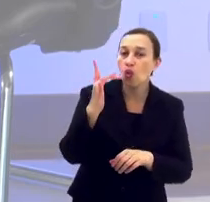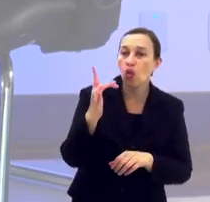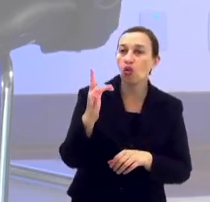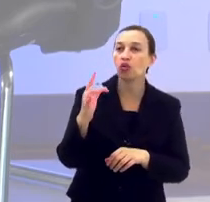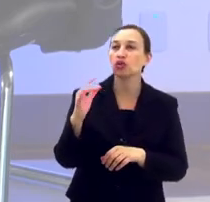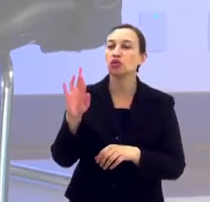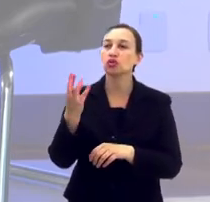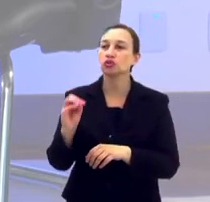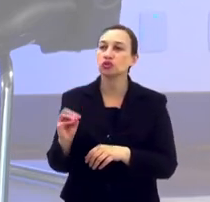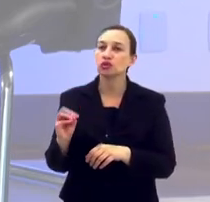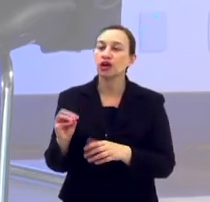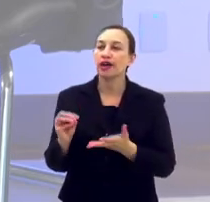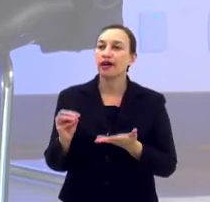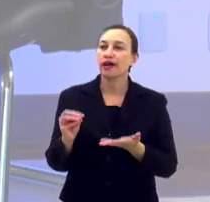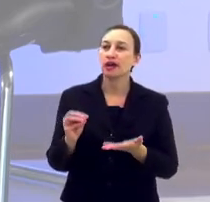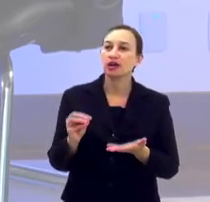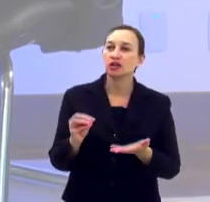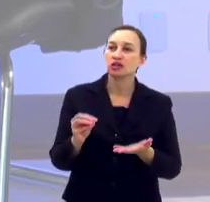o assado,